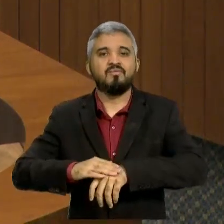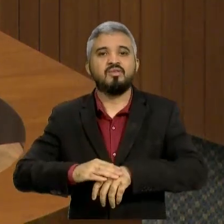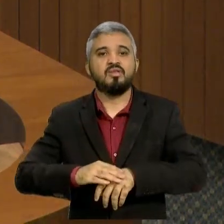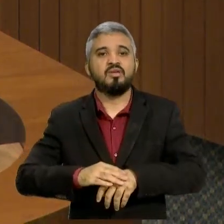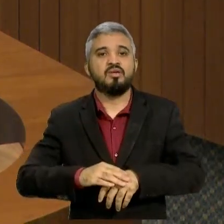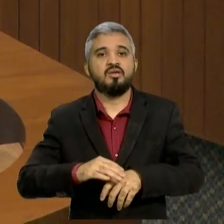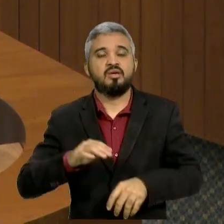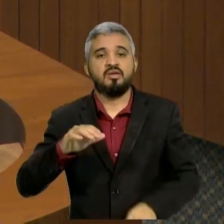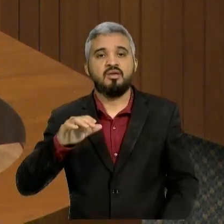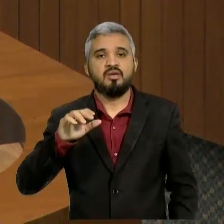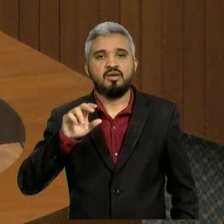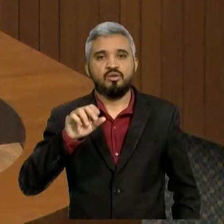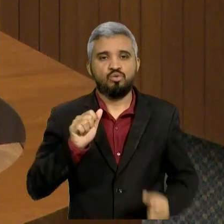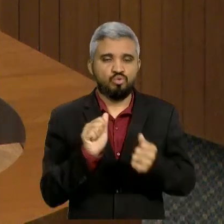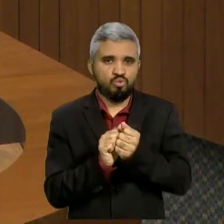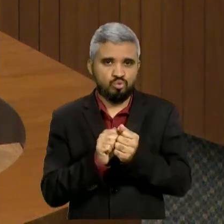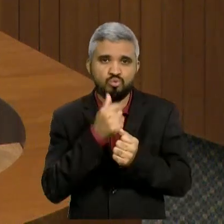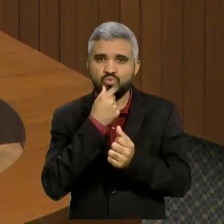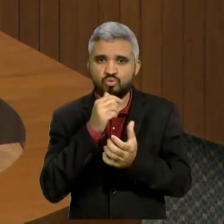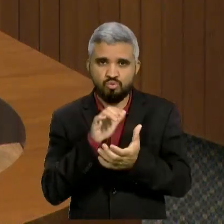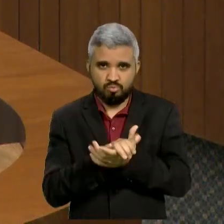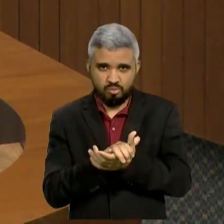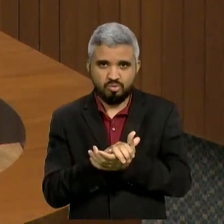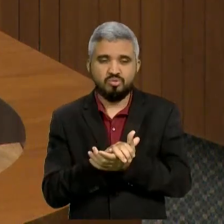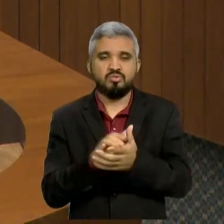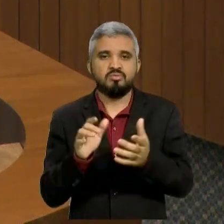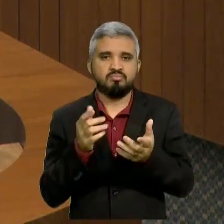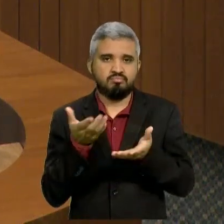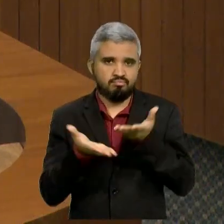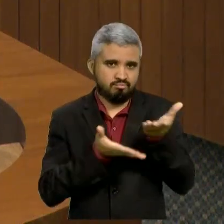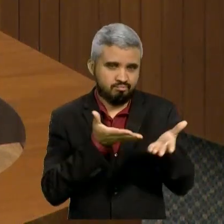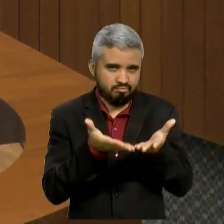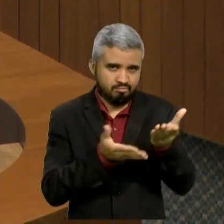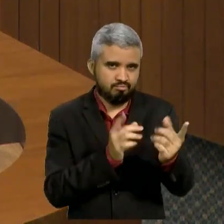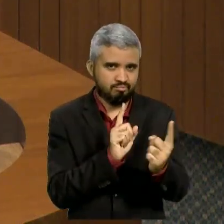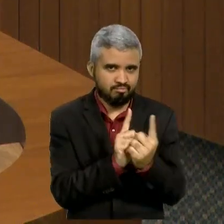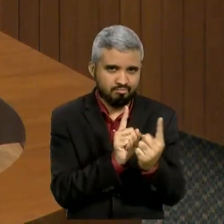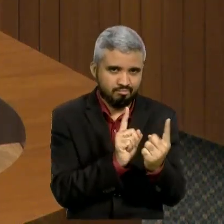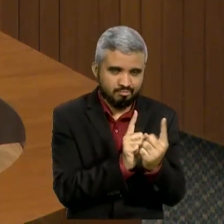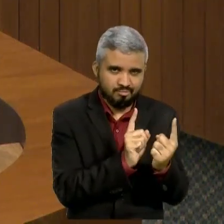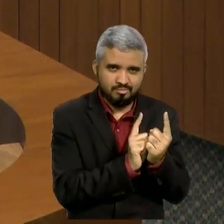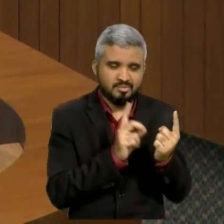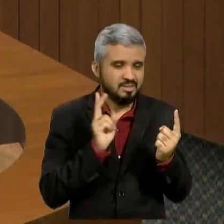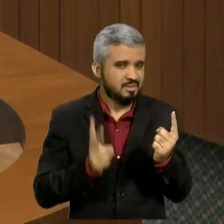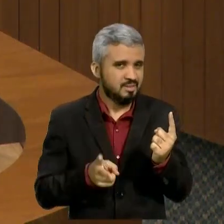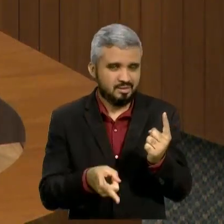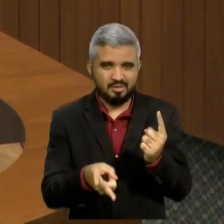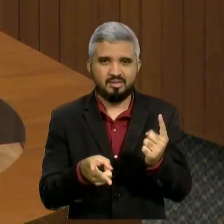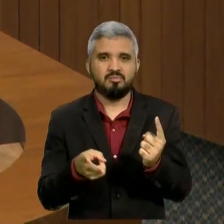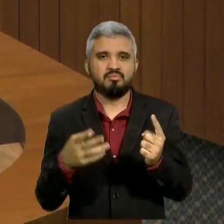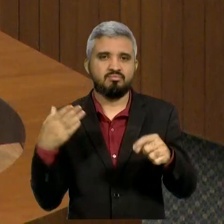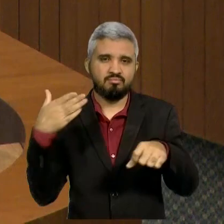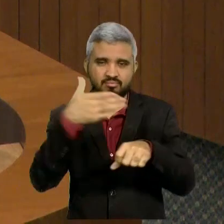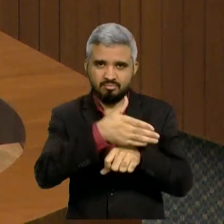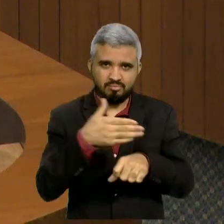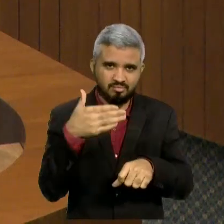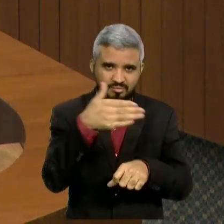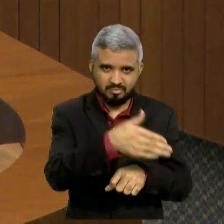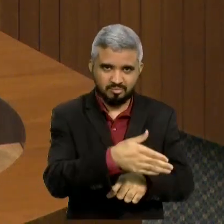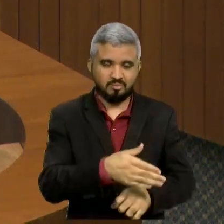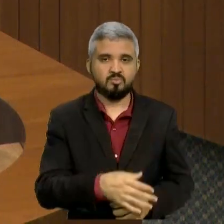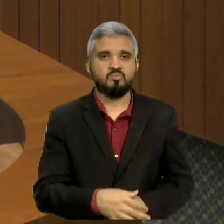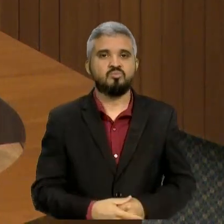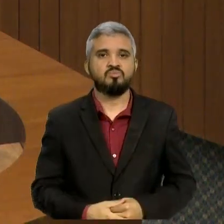lá a atender toda vez que precisa o realizar alguns pequenos procedimentos que que o local seja